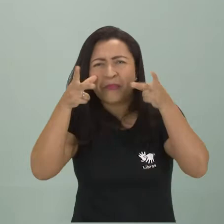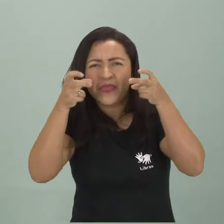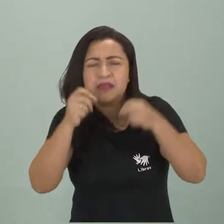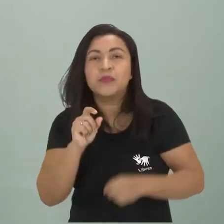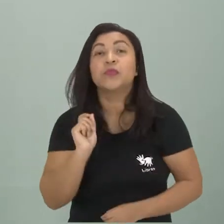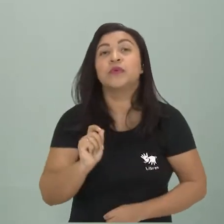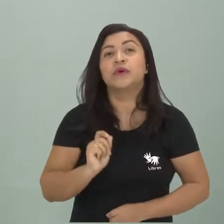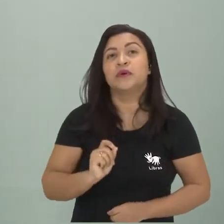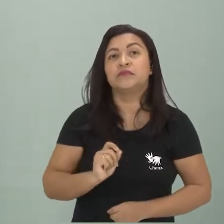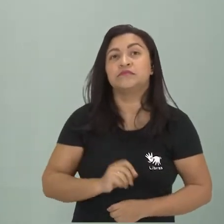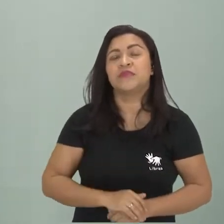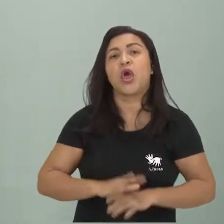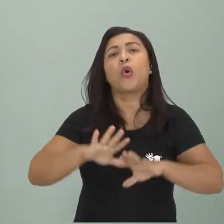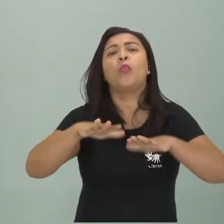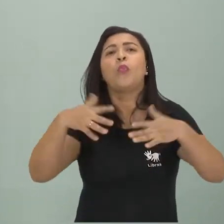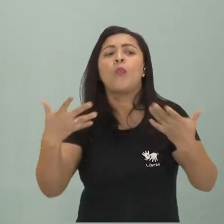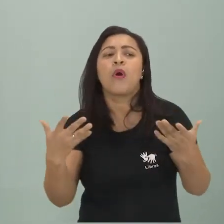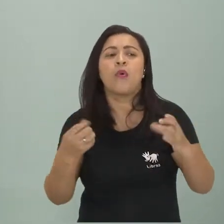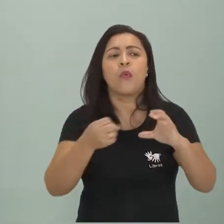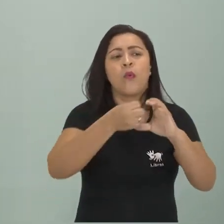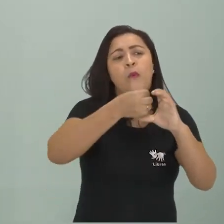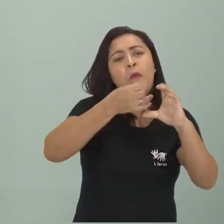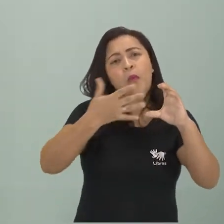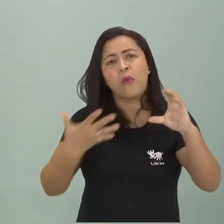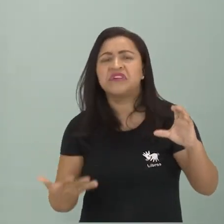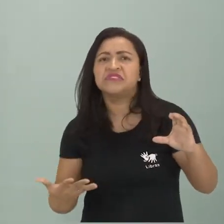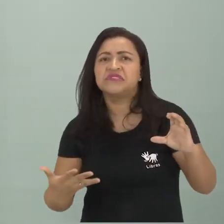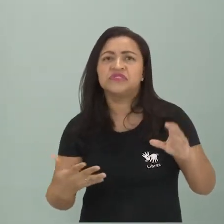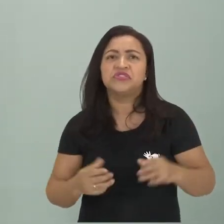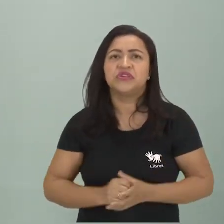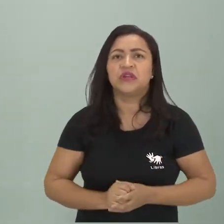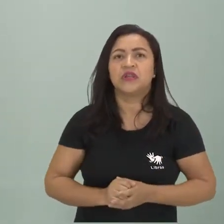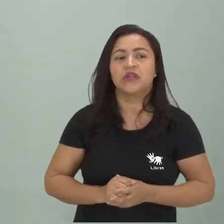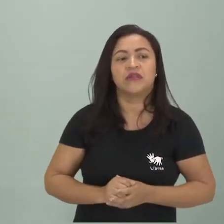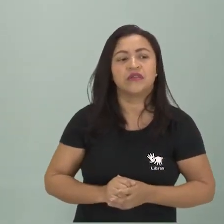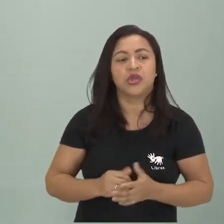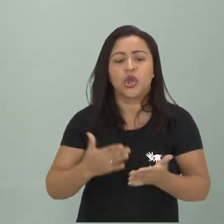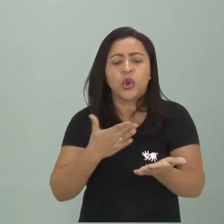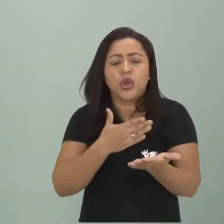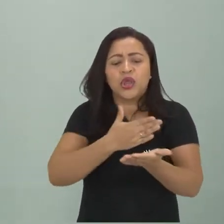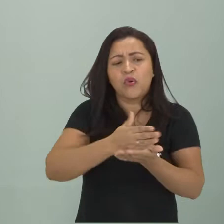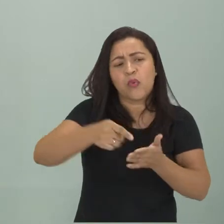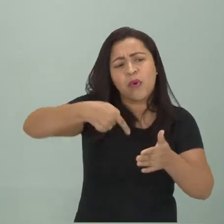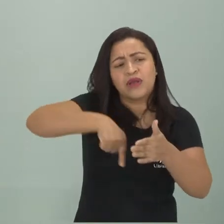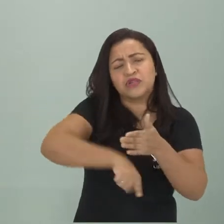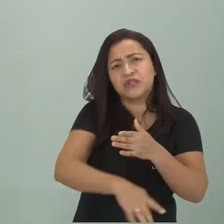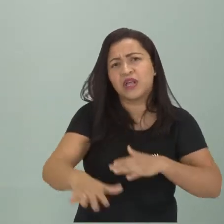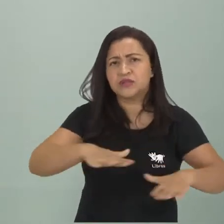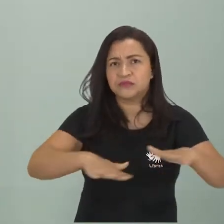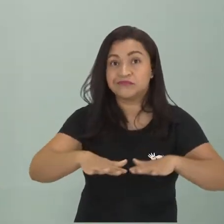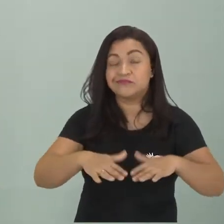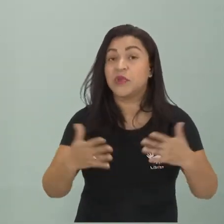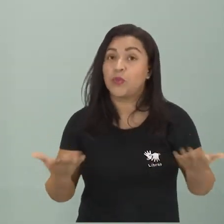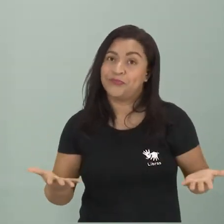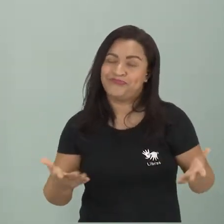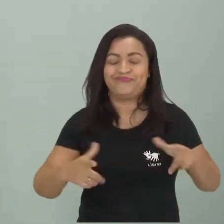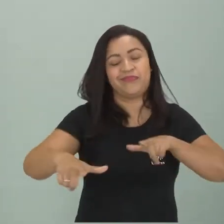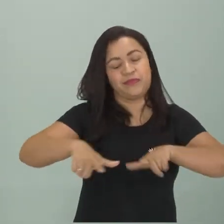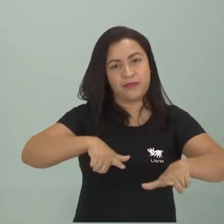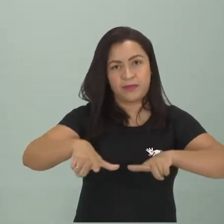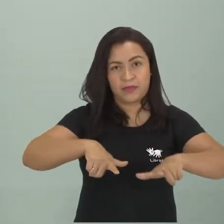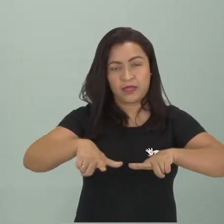qual característica que funda toda e qualquer sociedade? Trabalho. A partir do momento que o